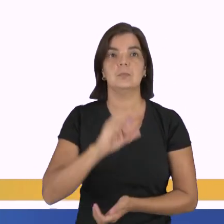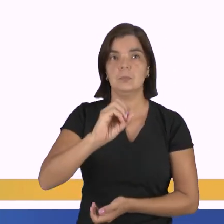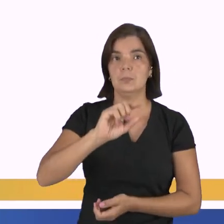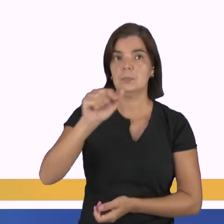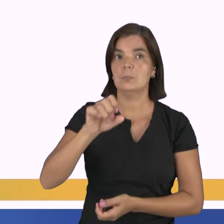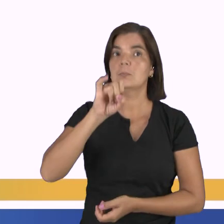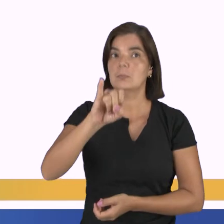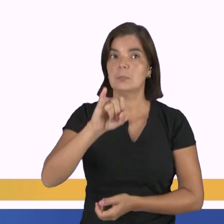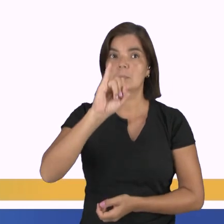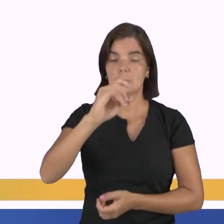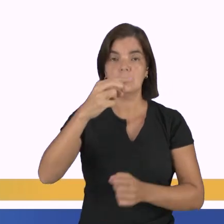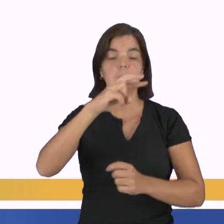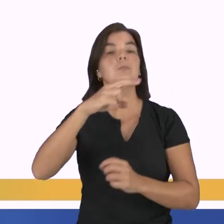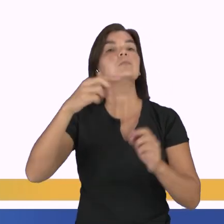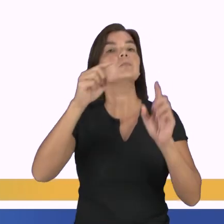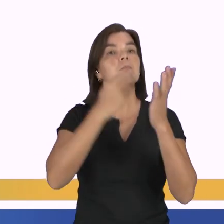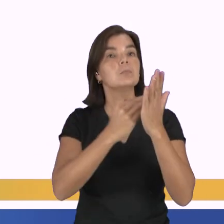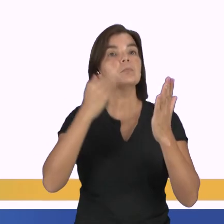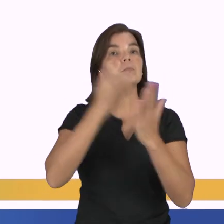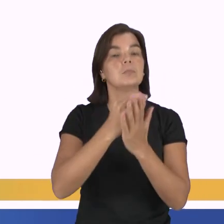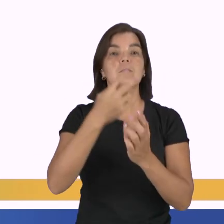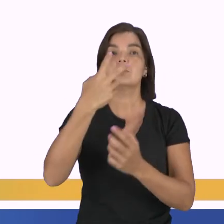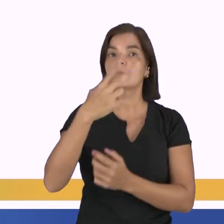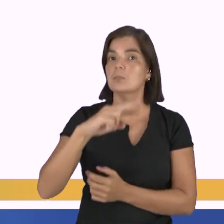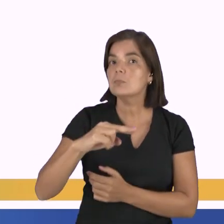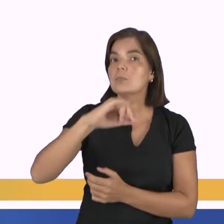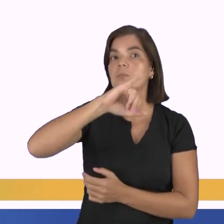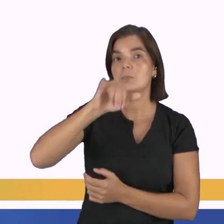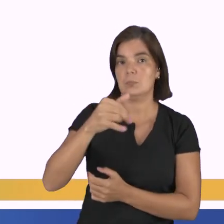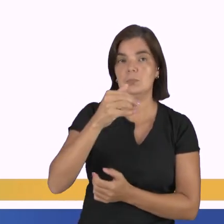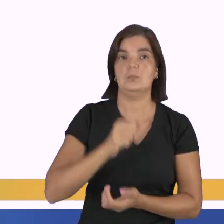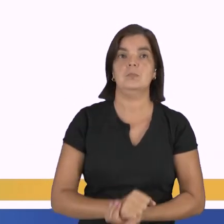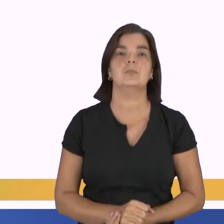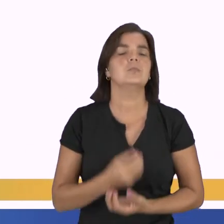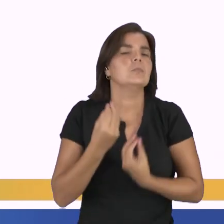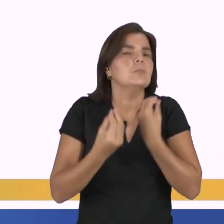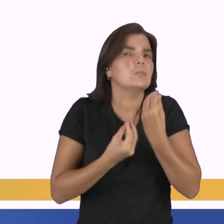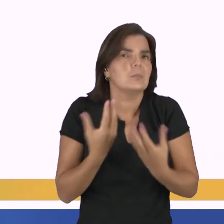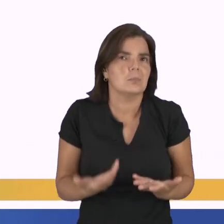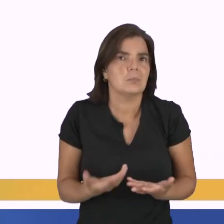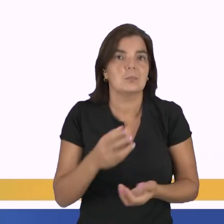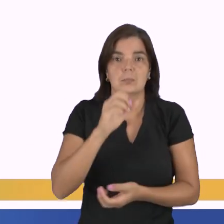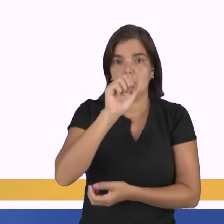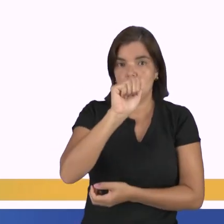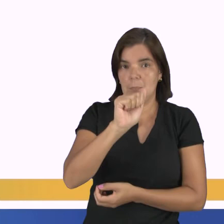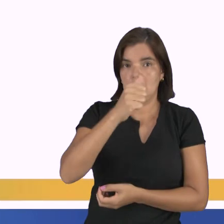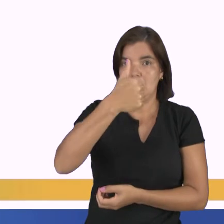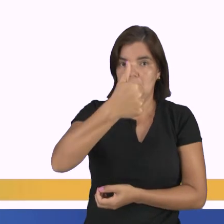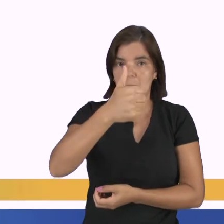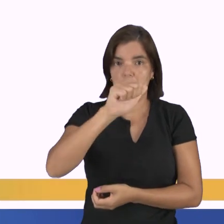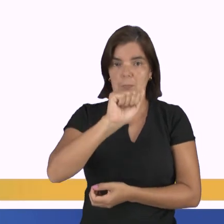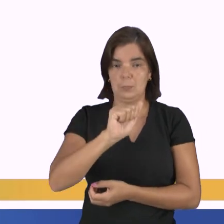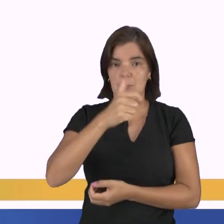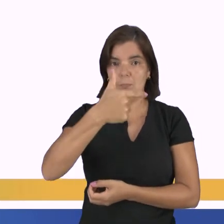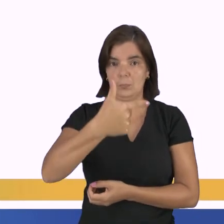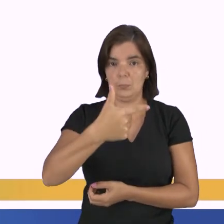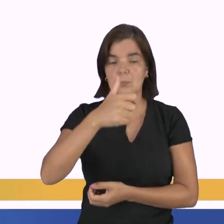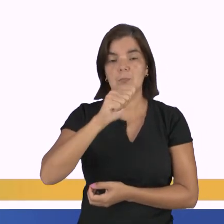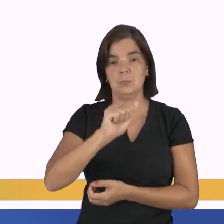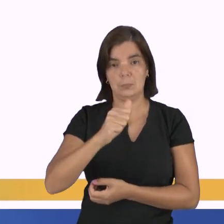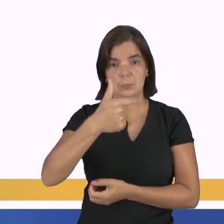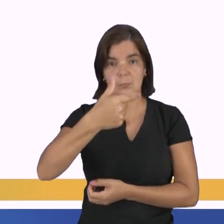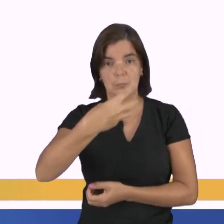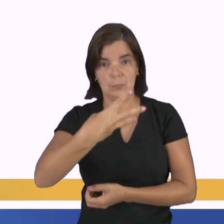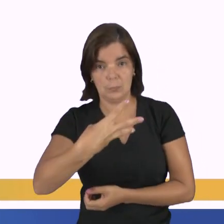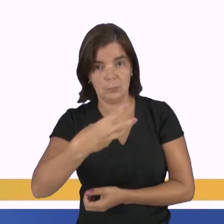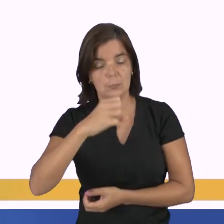ser igual a zero se maior ou igual a j Como assim ó e a 1 a 12 a 13